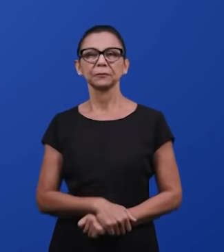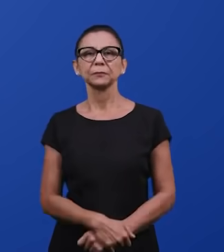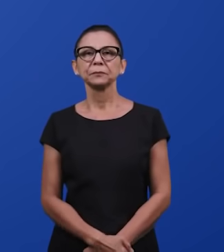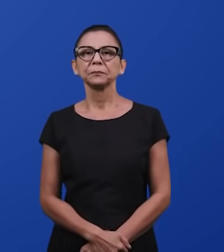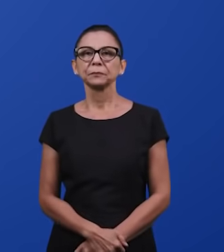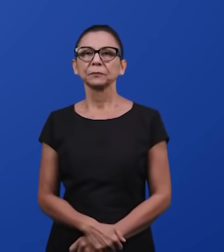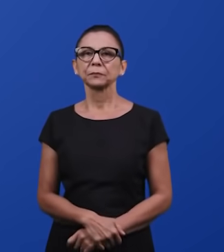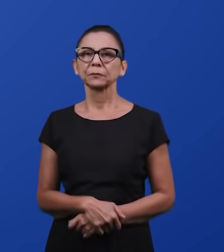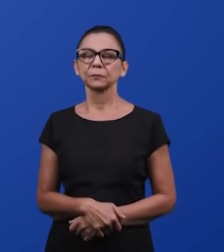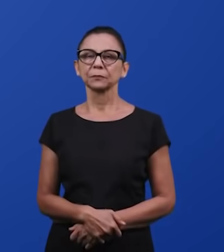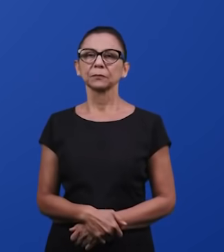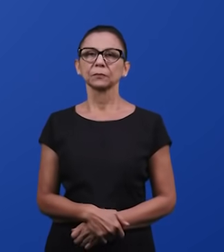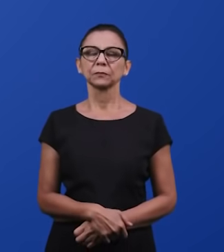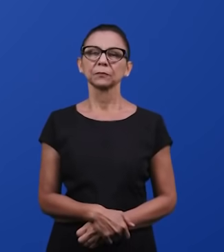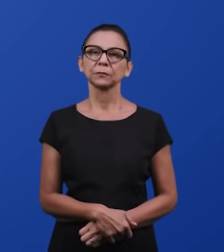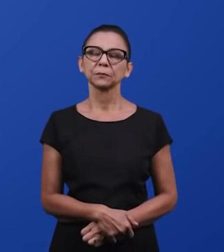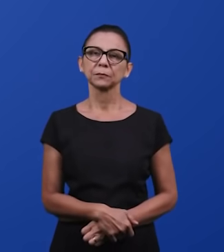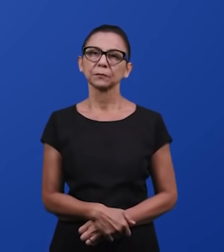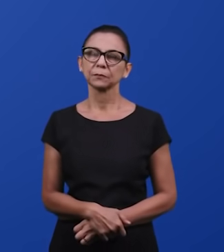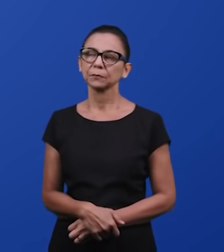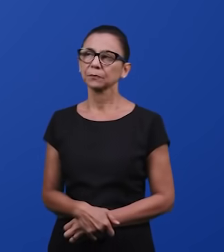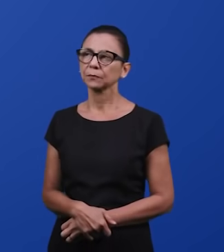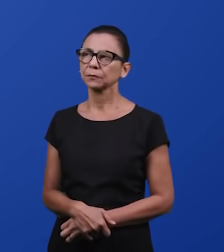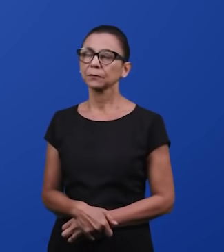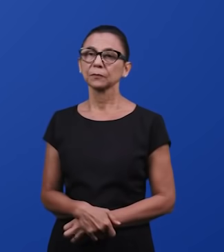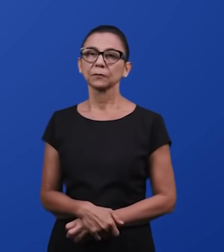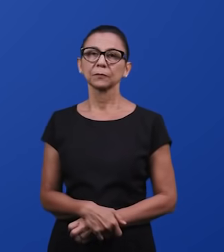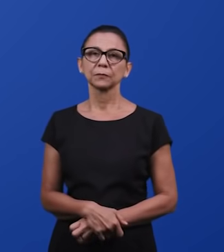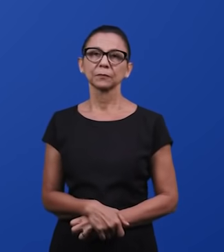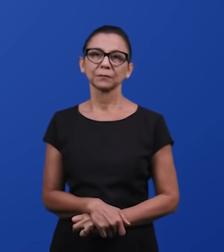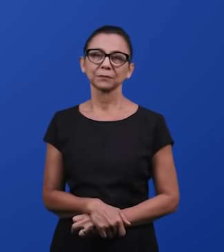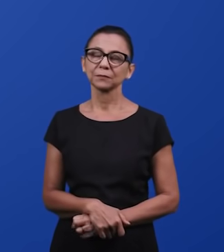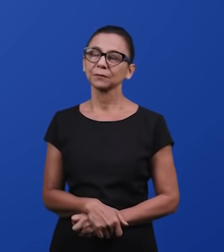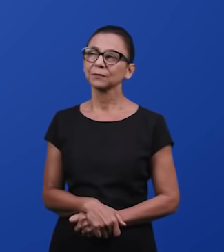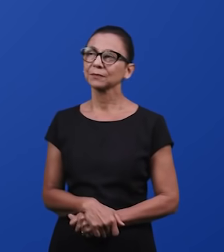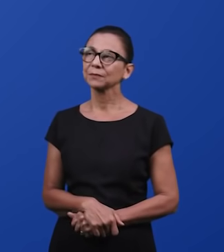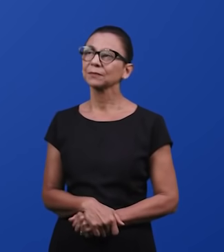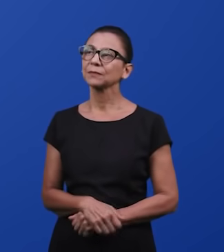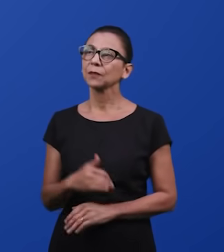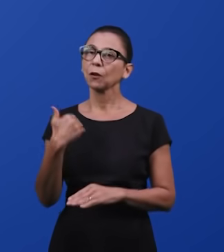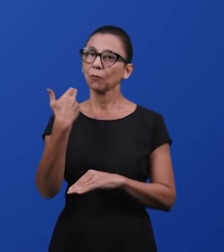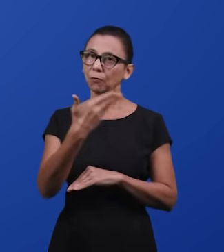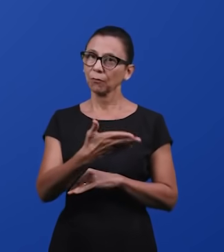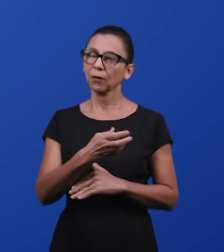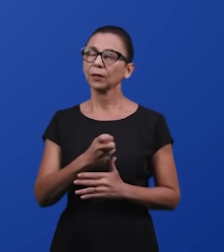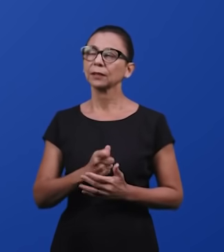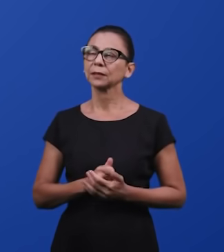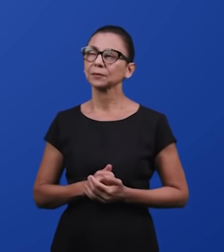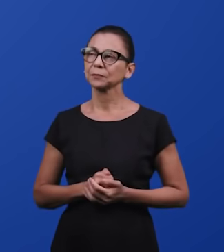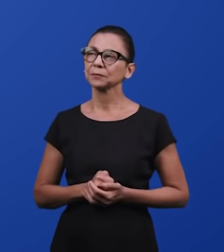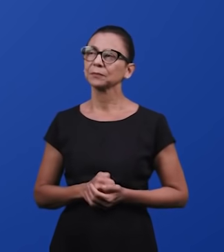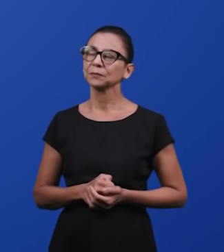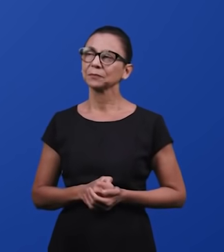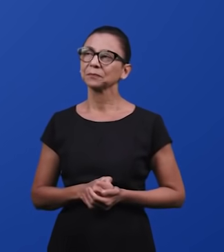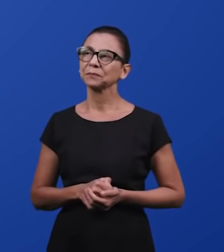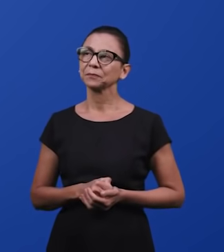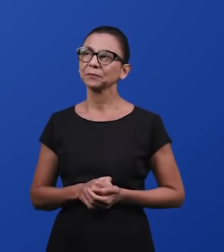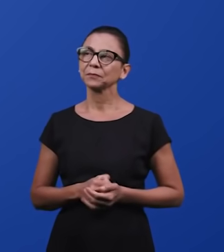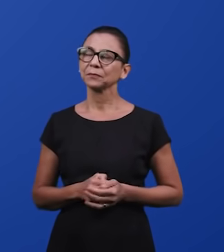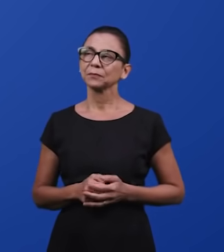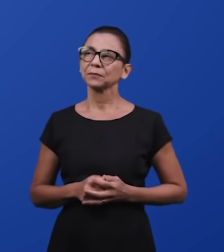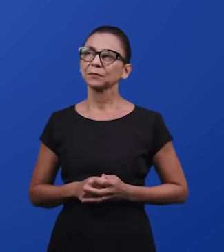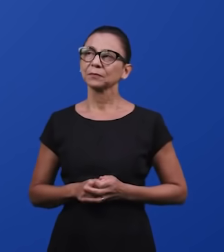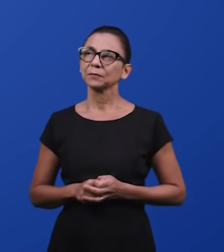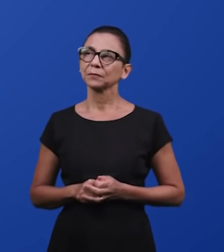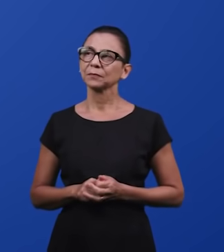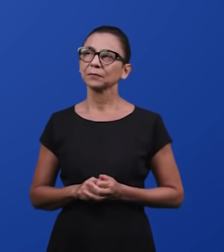da igreja, do culto ali. Vamos ver agora outra foto do lado de fora da igreja, ali também do bairro Cidade Alta, o templo